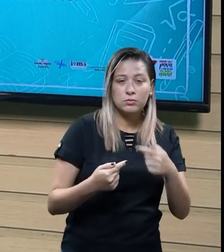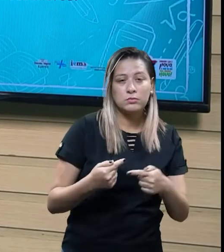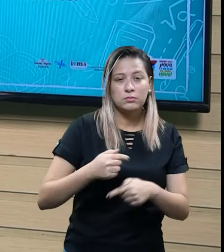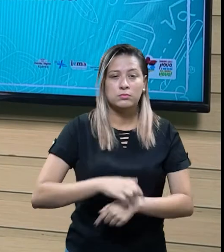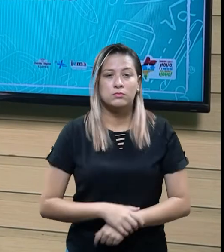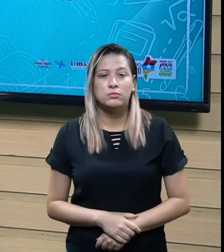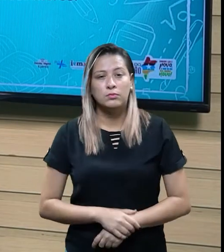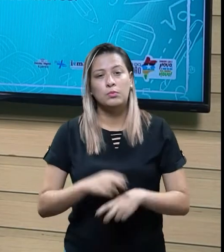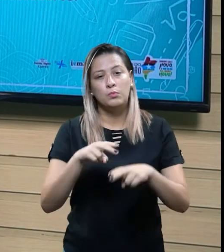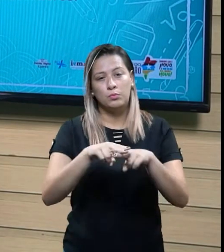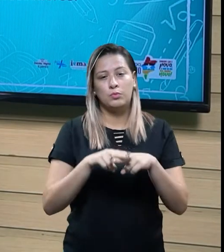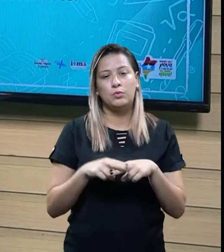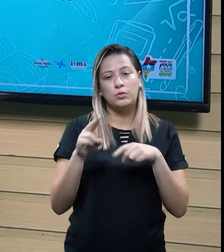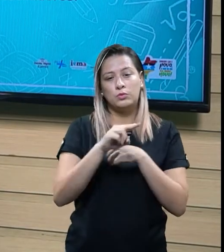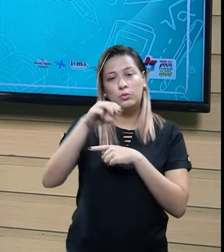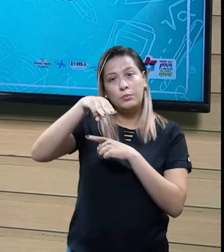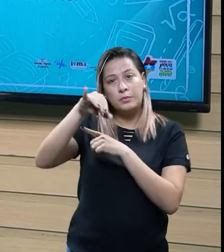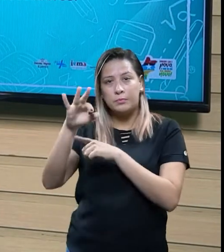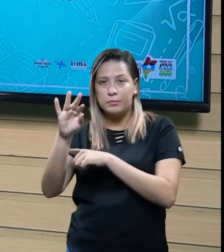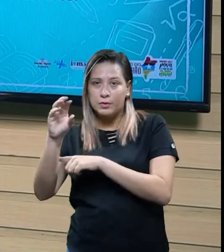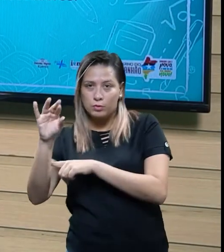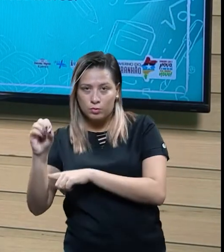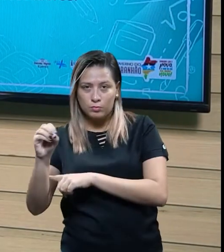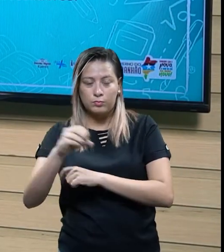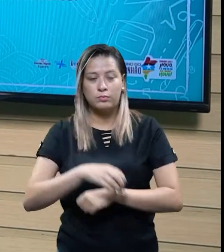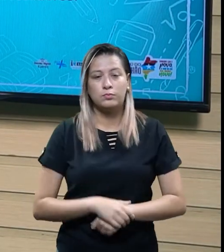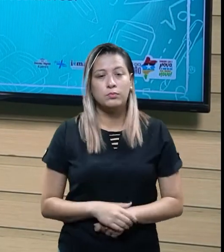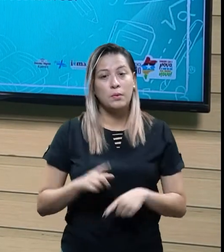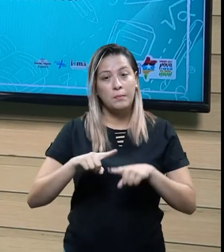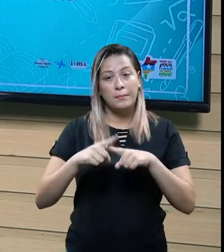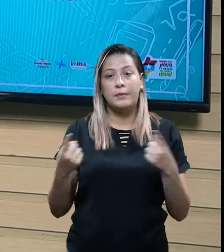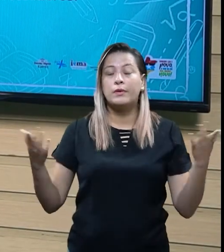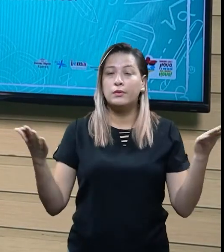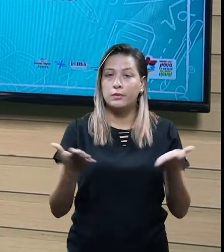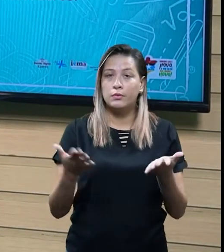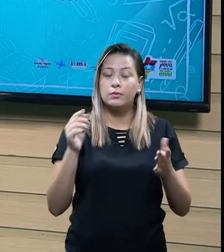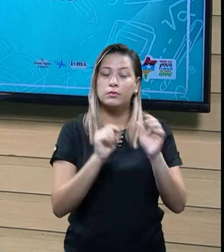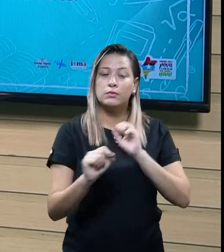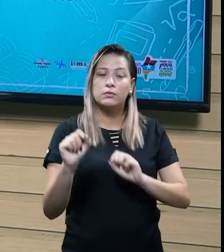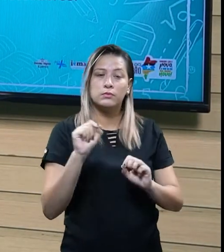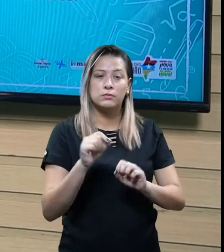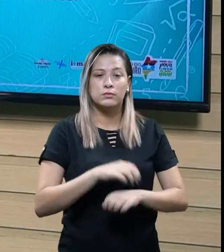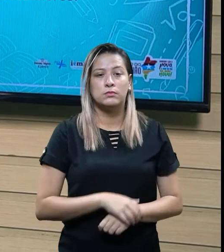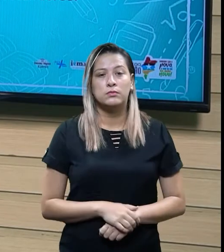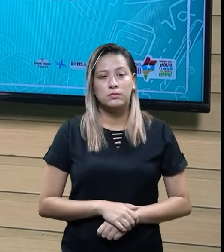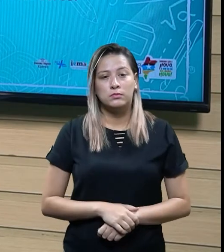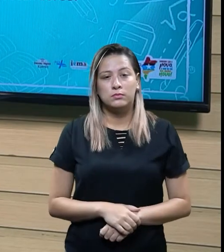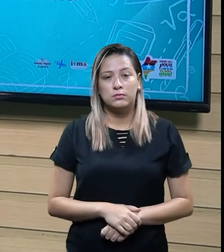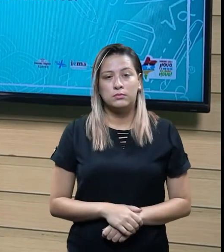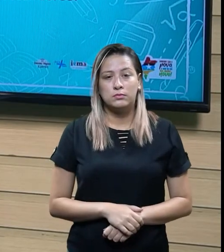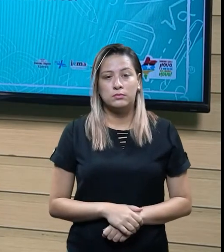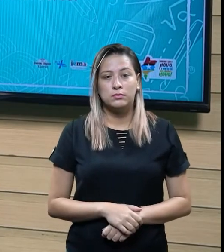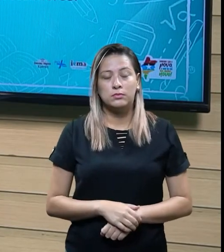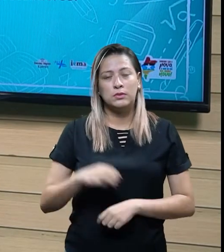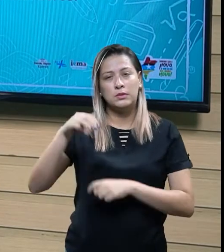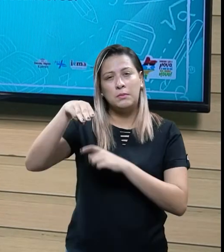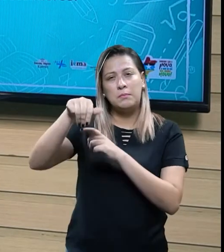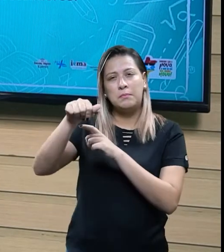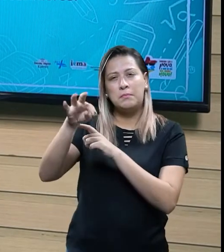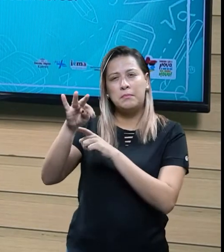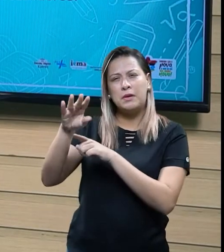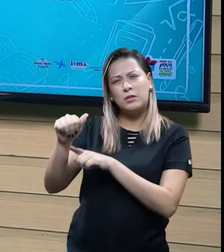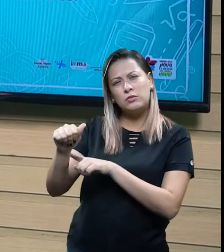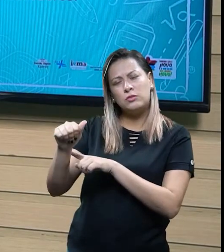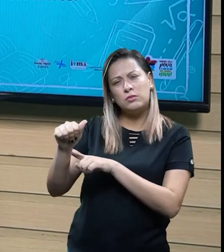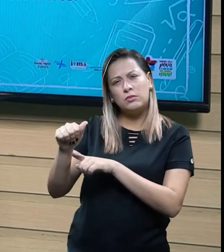uso microinformática. Mas como a gente vai ver aqui, tá? Essa parte mática poderia muito bem ser